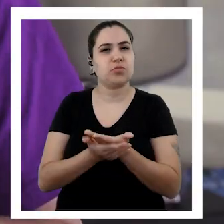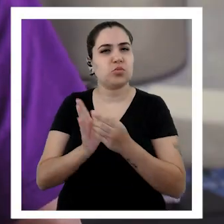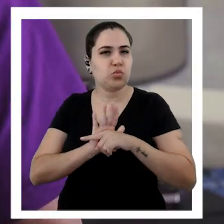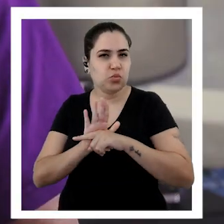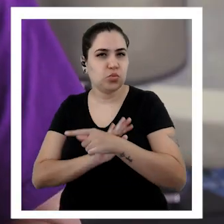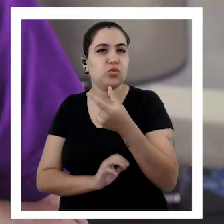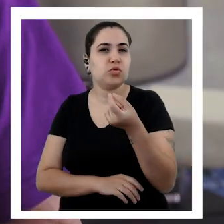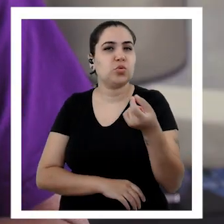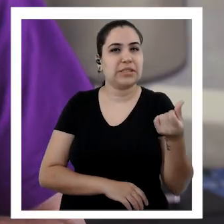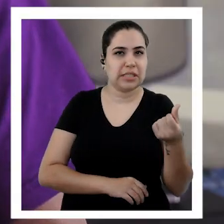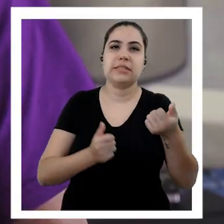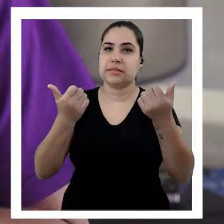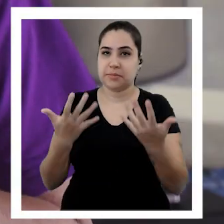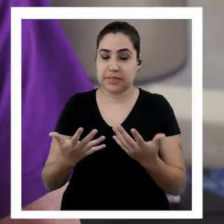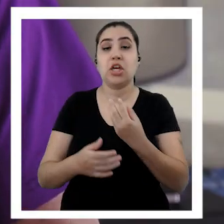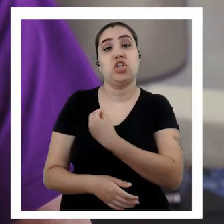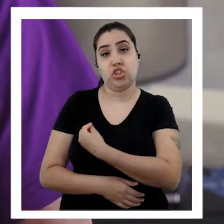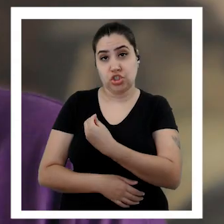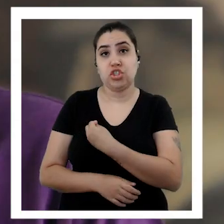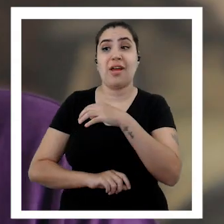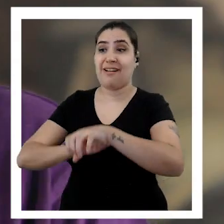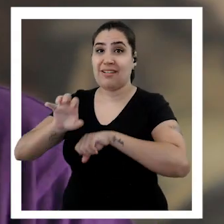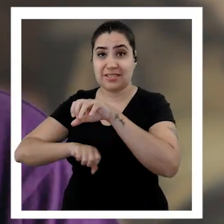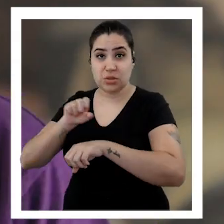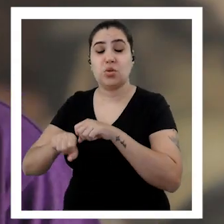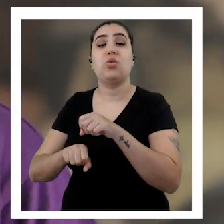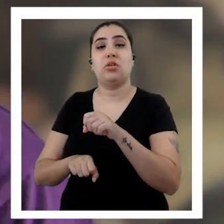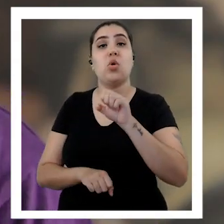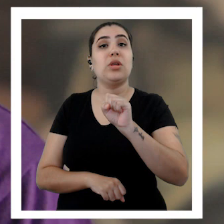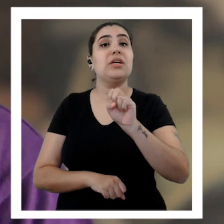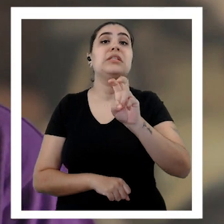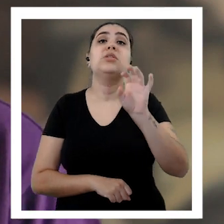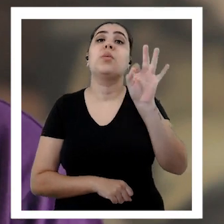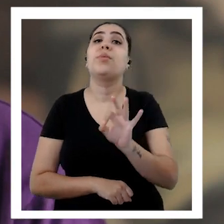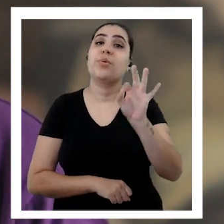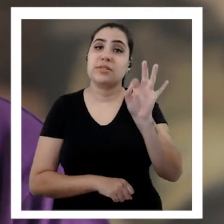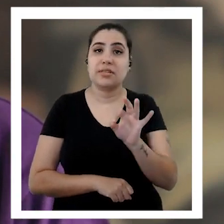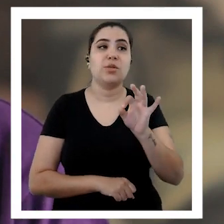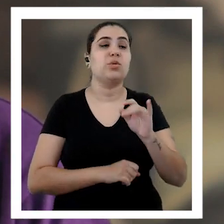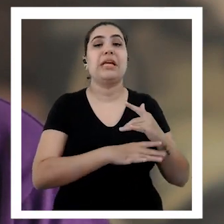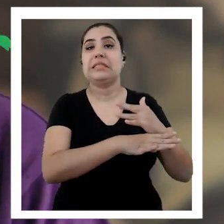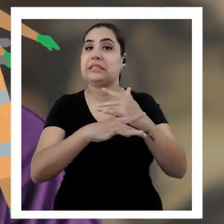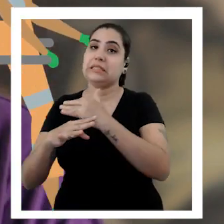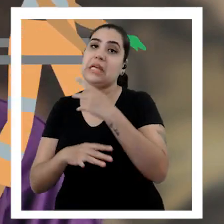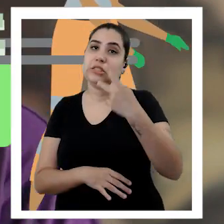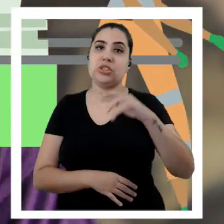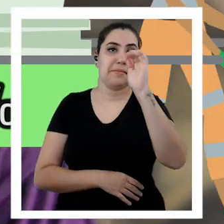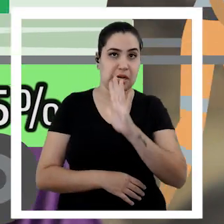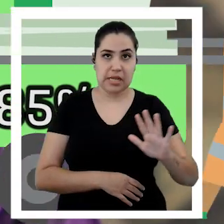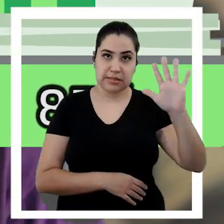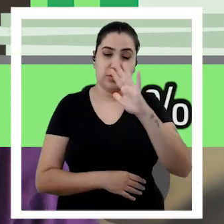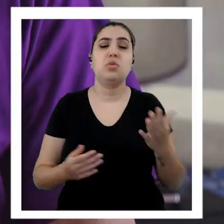Um estudo de 2006 dizia que existiam catadores em 85% das